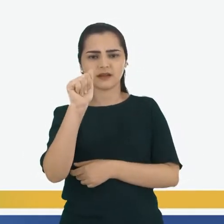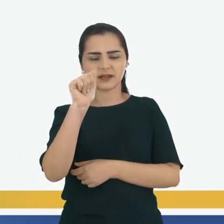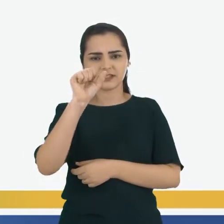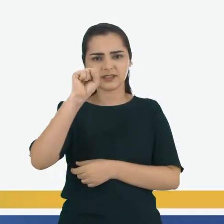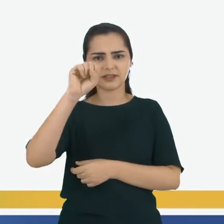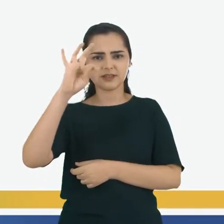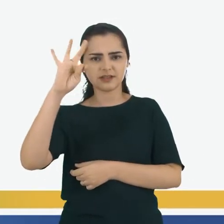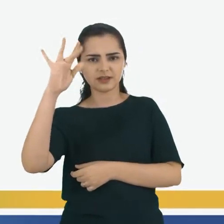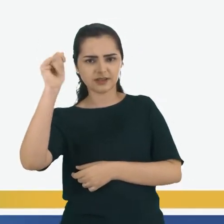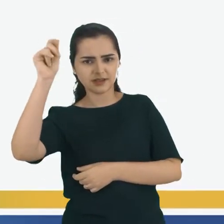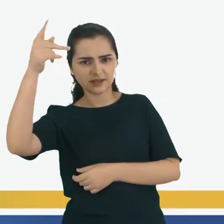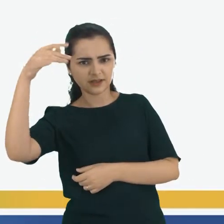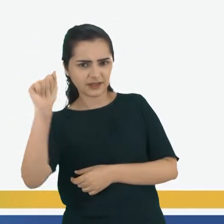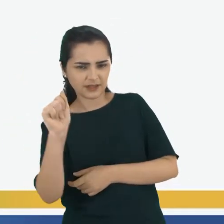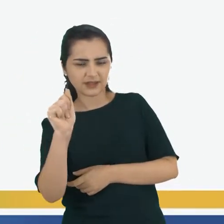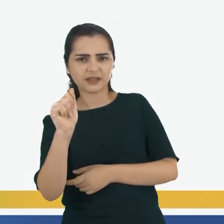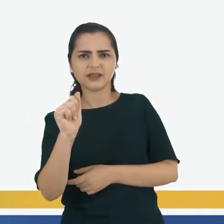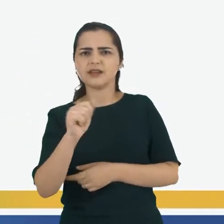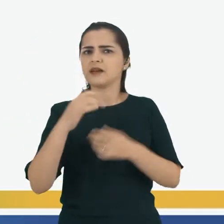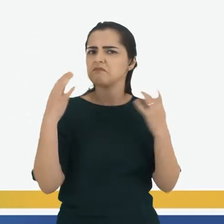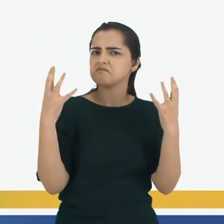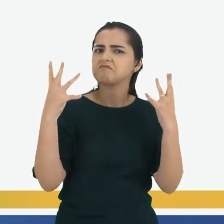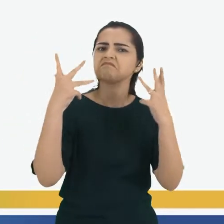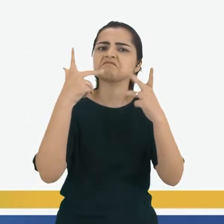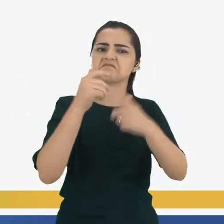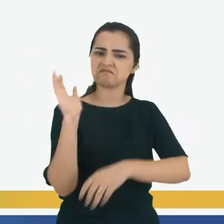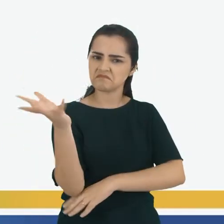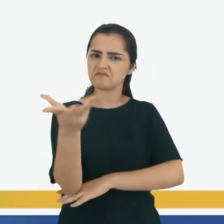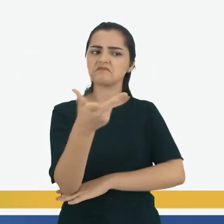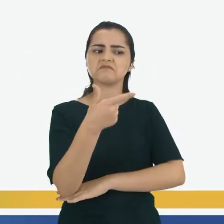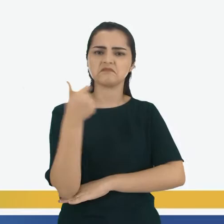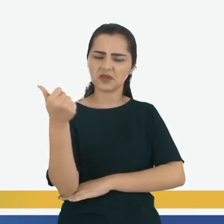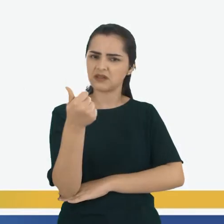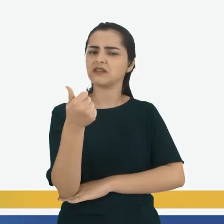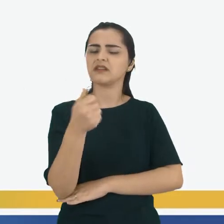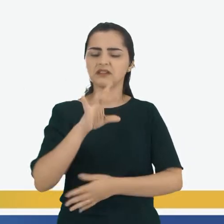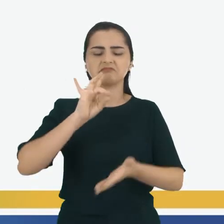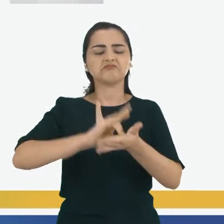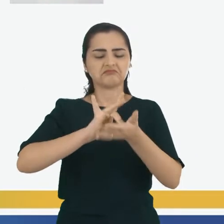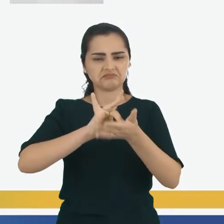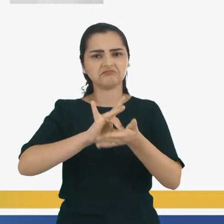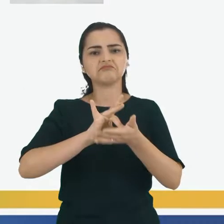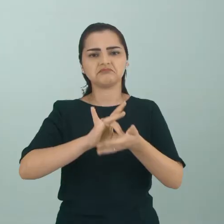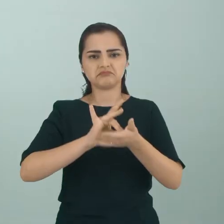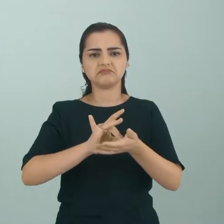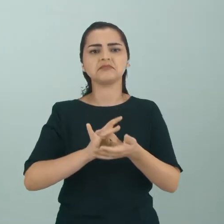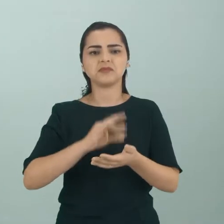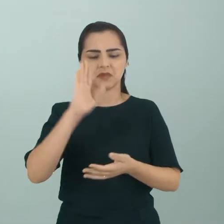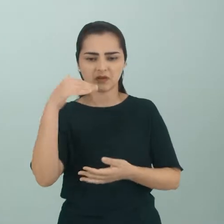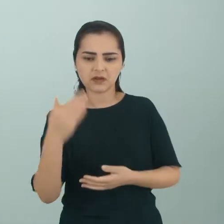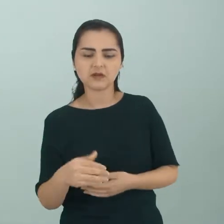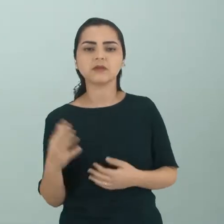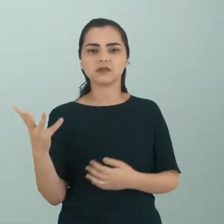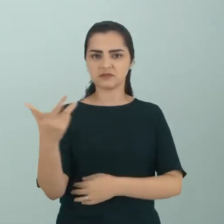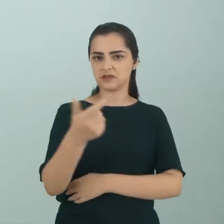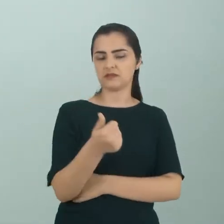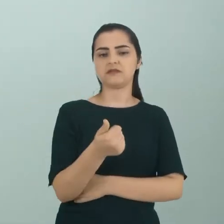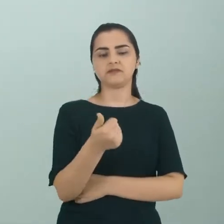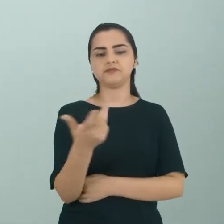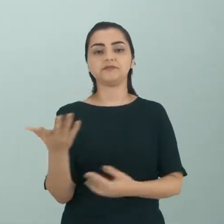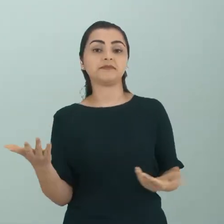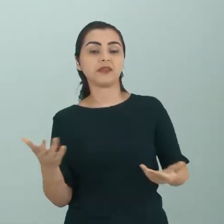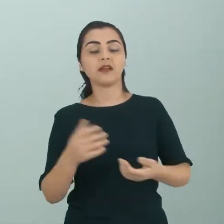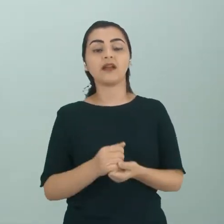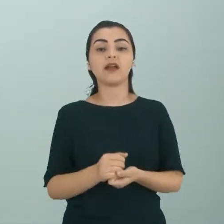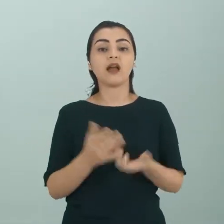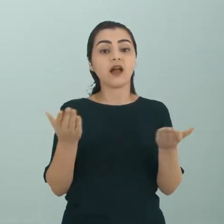trabalho desse artista, talentosíssimo, nosso, realmente reconhecido pelo seu talento. E nós vamos